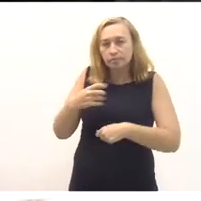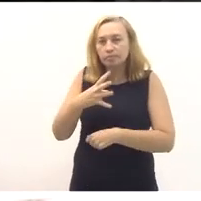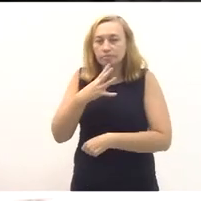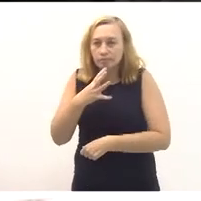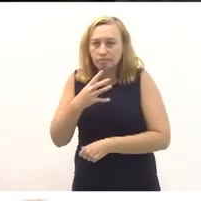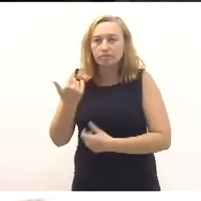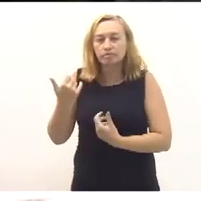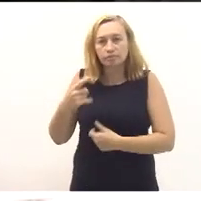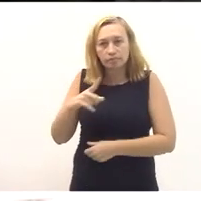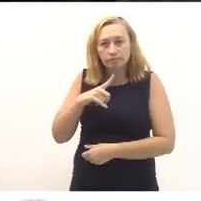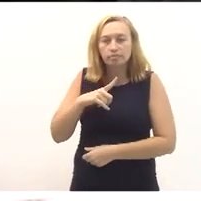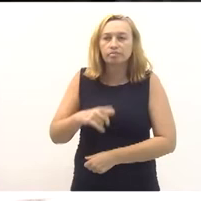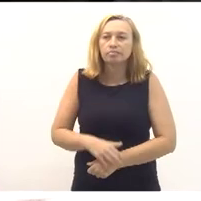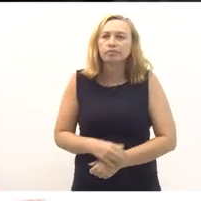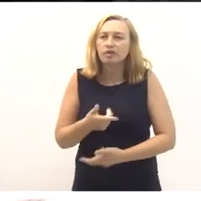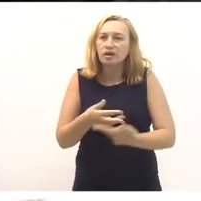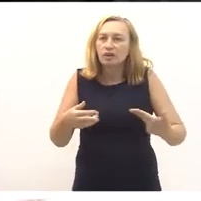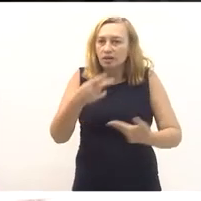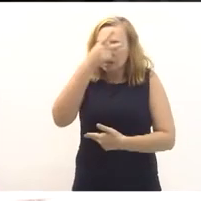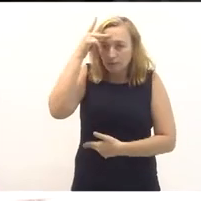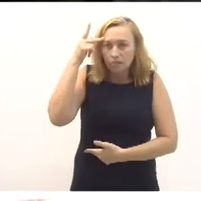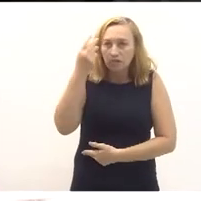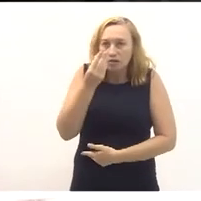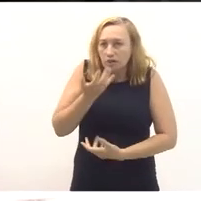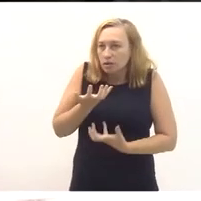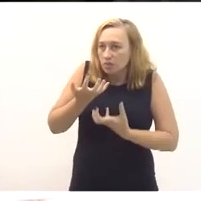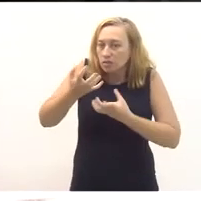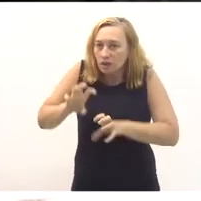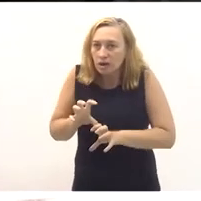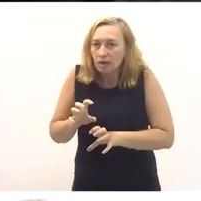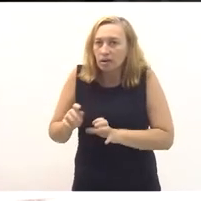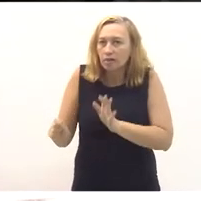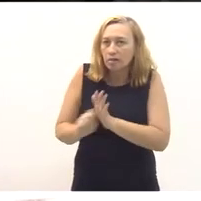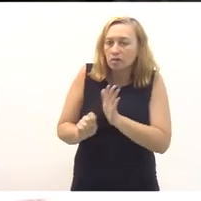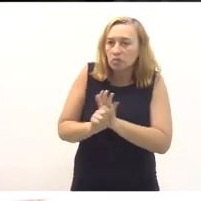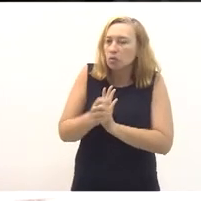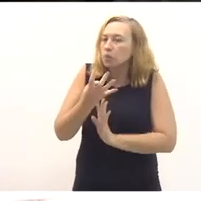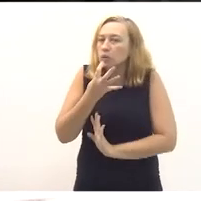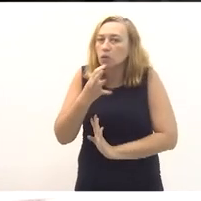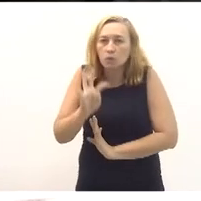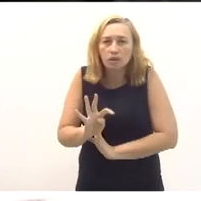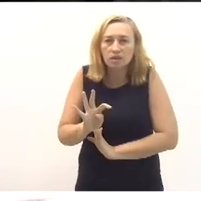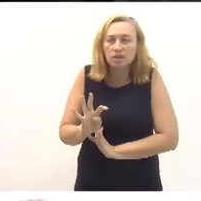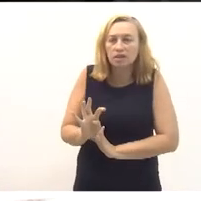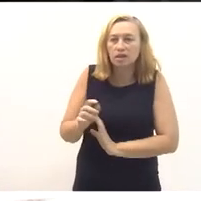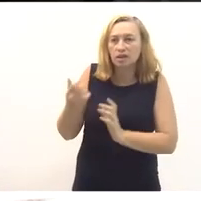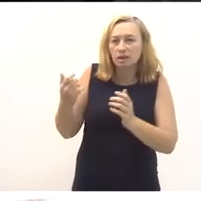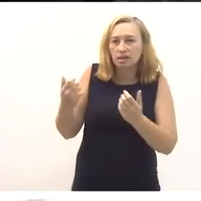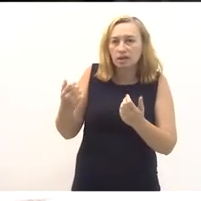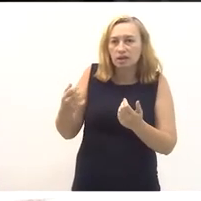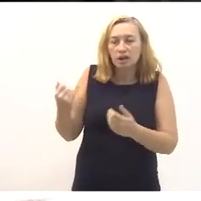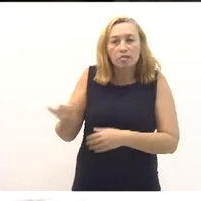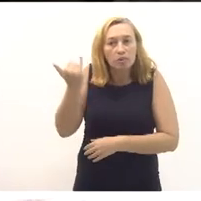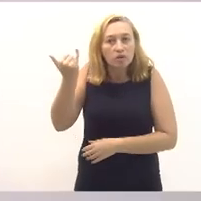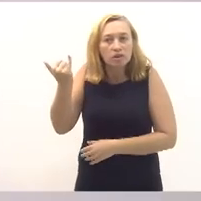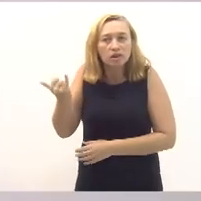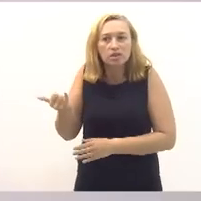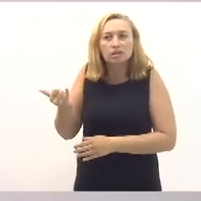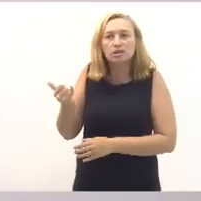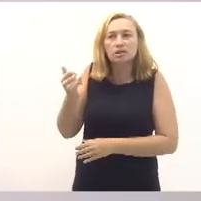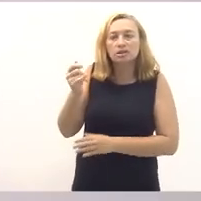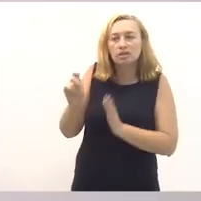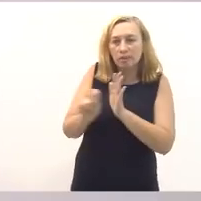Tem muita gente que demoniza maconha por não conhecer as propriedades benéficas um Qual a planta ela pode